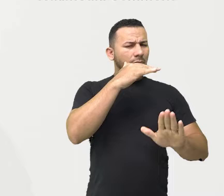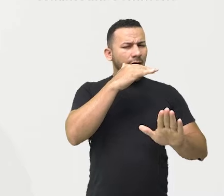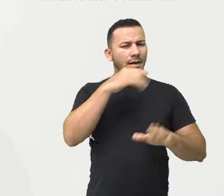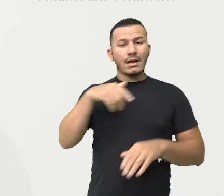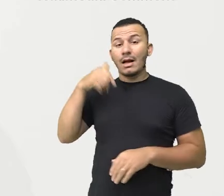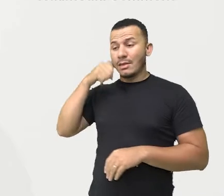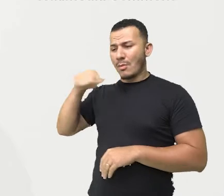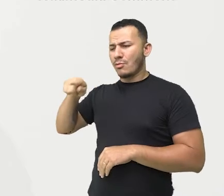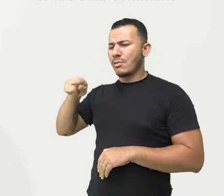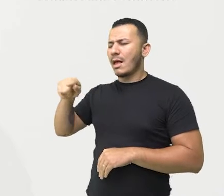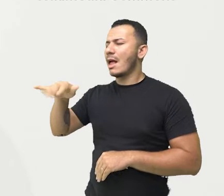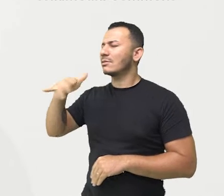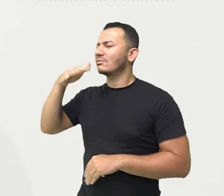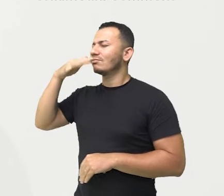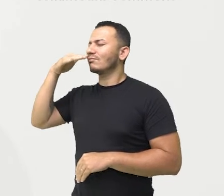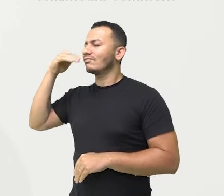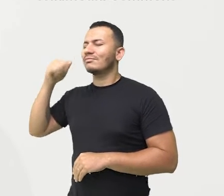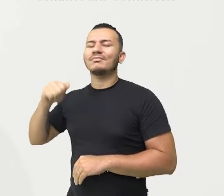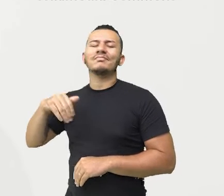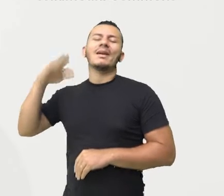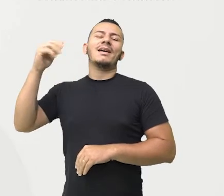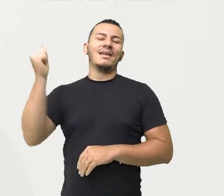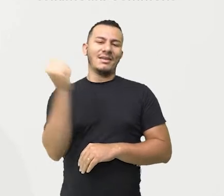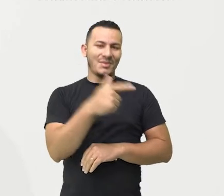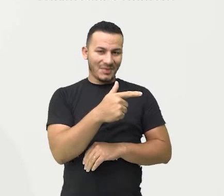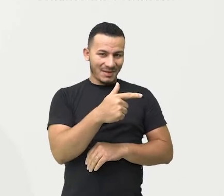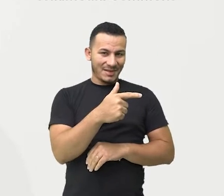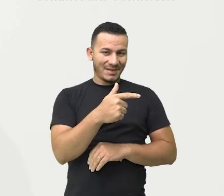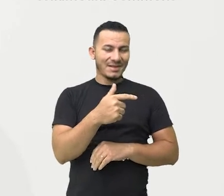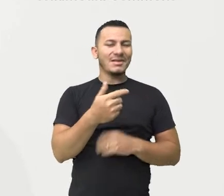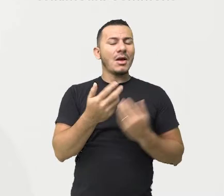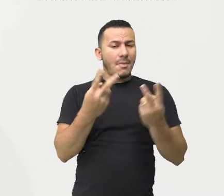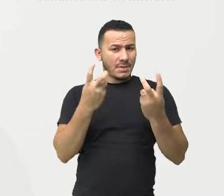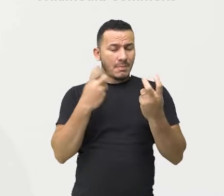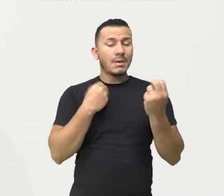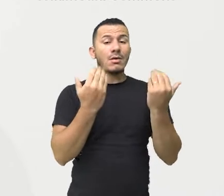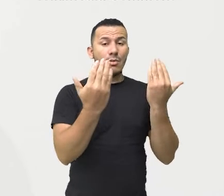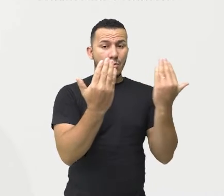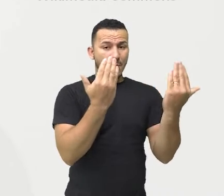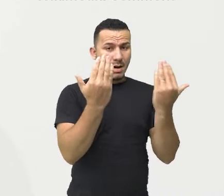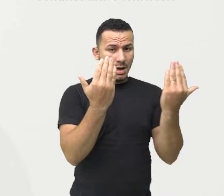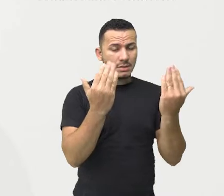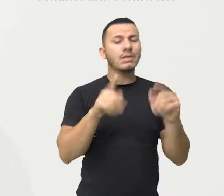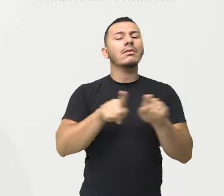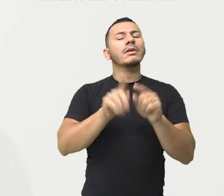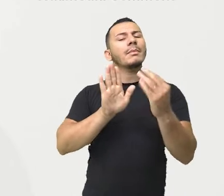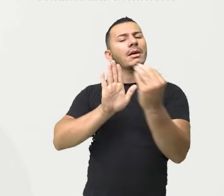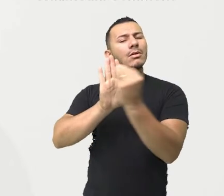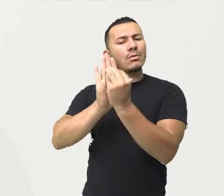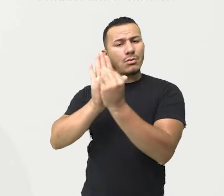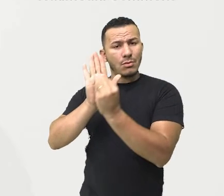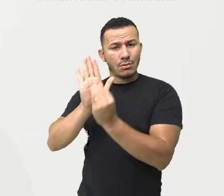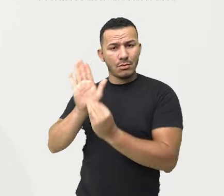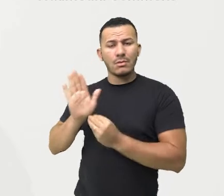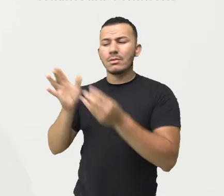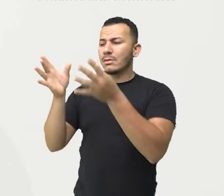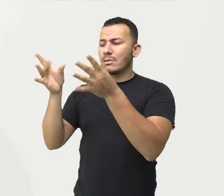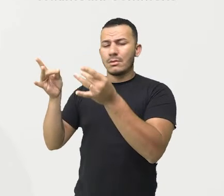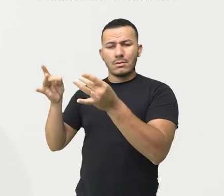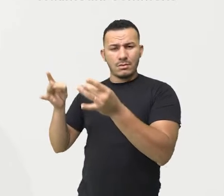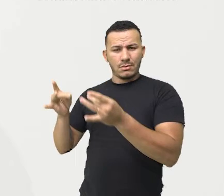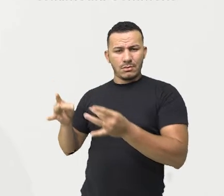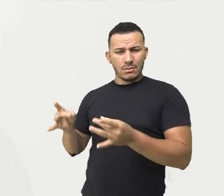perfumado. Então ele faz essas comparações e ele está descrevendo, mas ele está descrevendo de uma